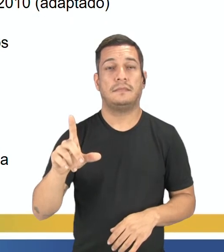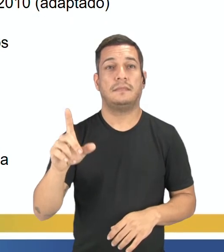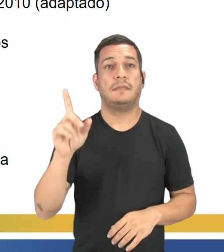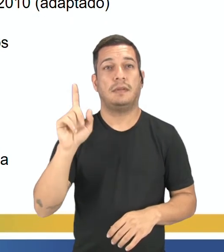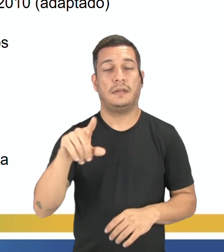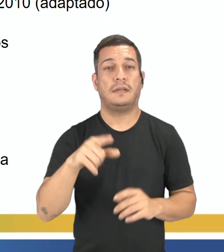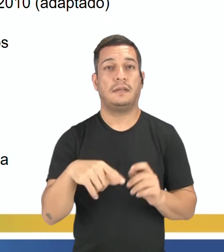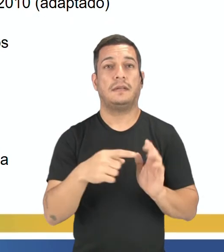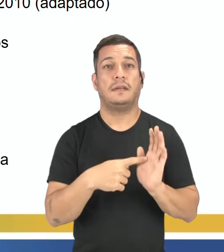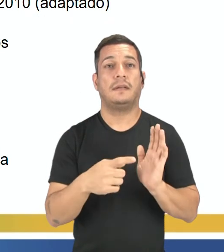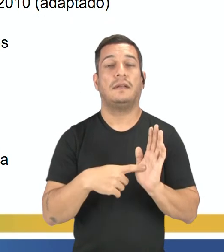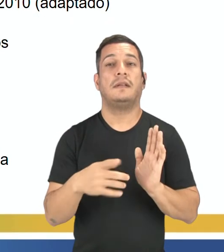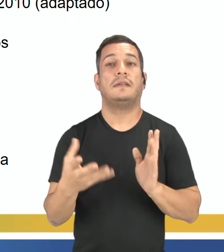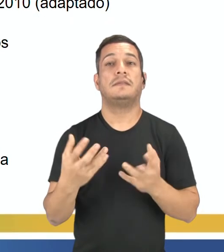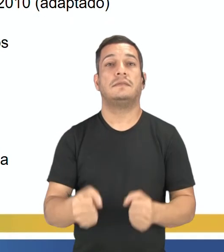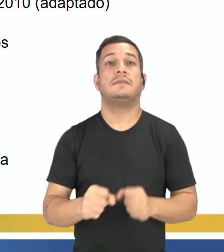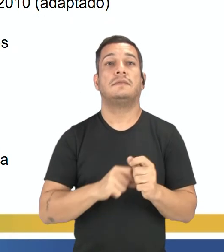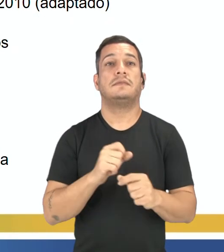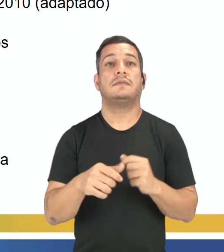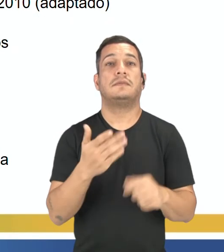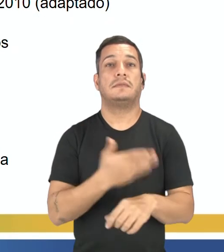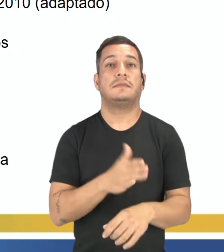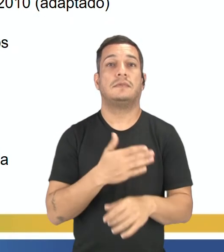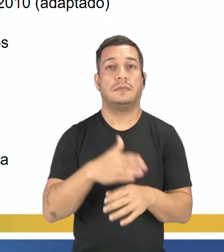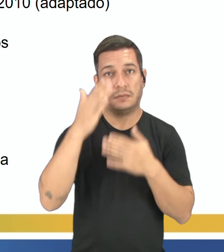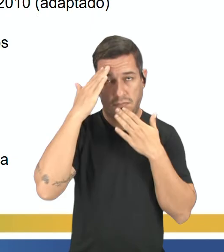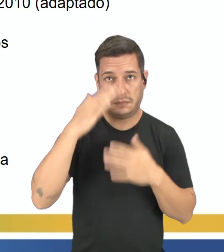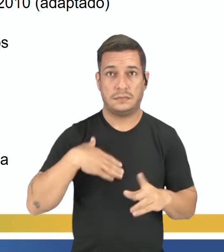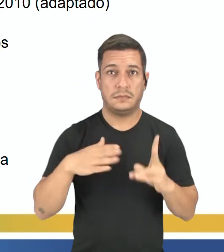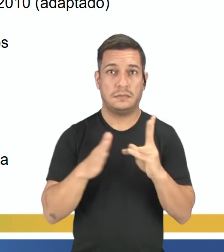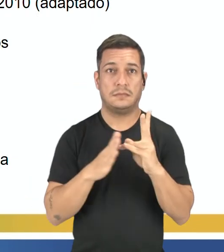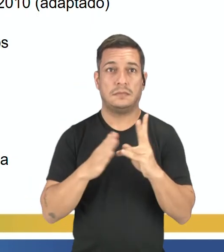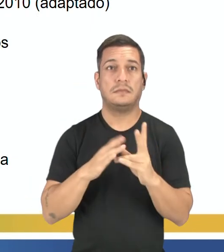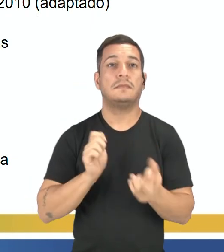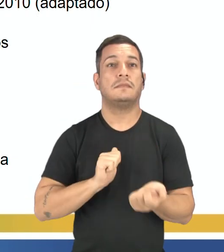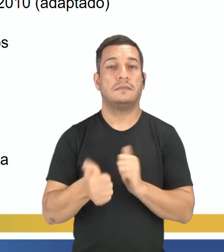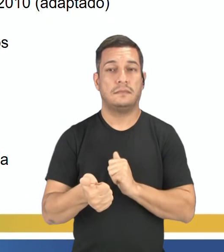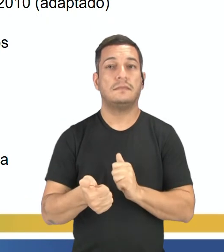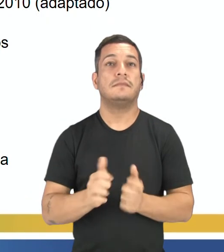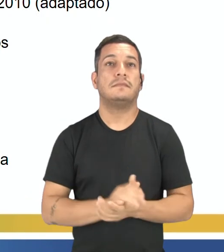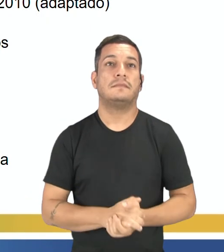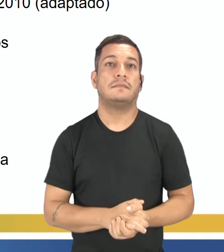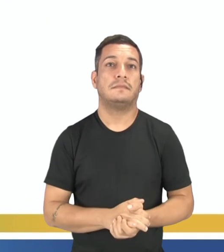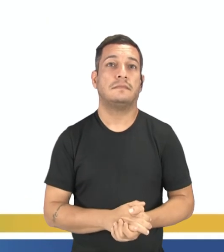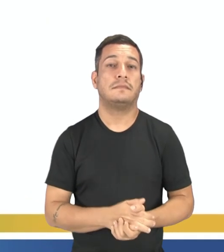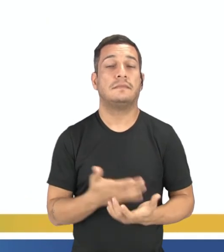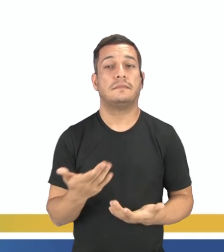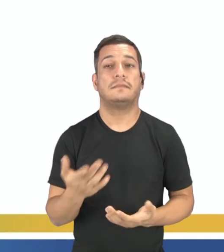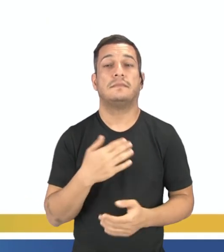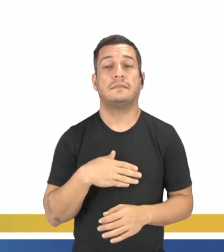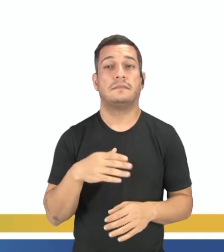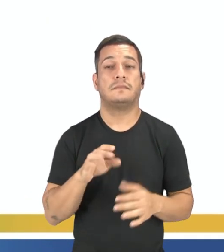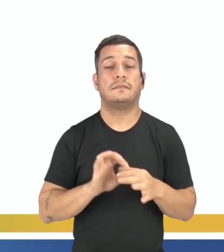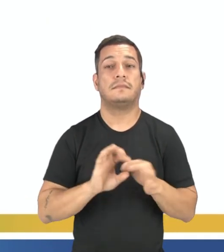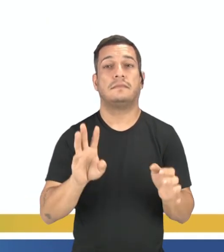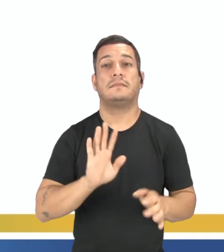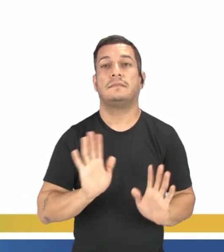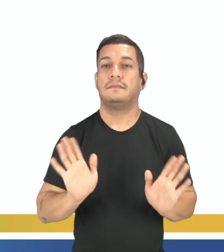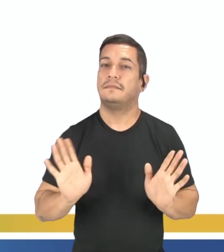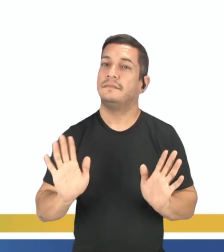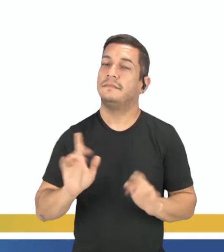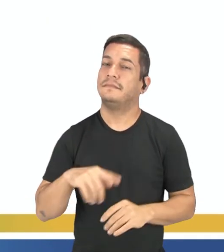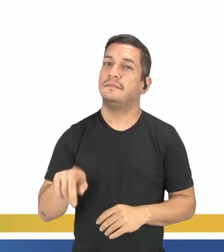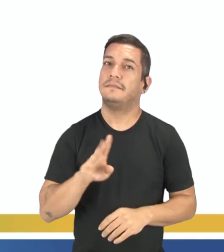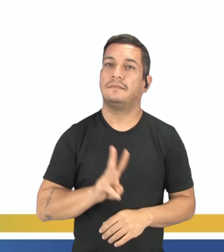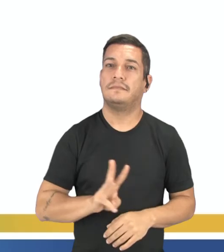C. Ele legitimou as práticas corporais indígenas como modalidade esportiva. Tá bom? Bom, vou deixando